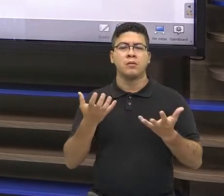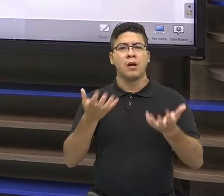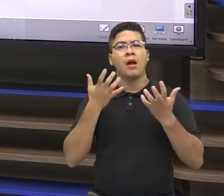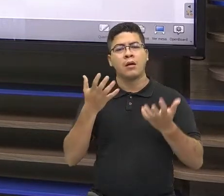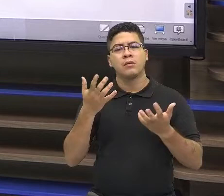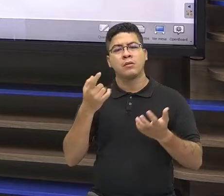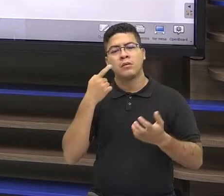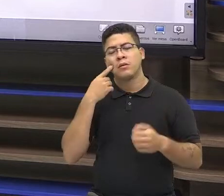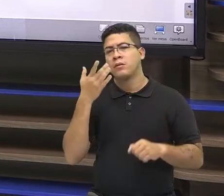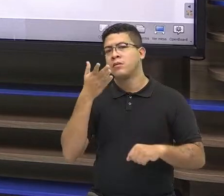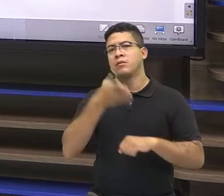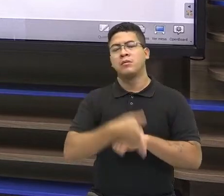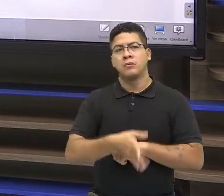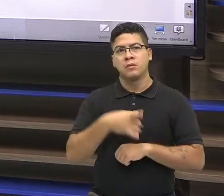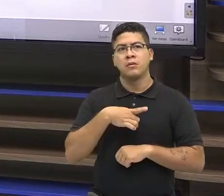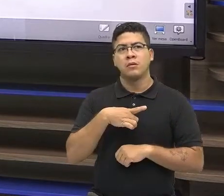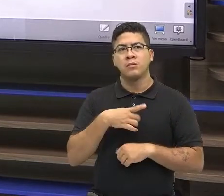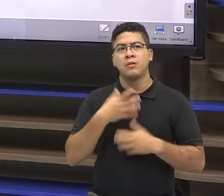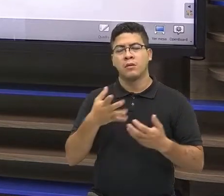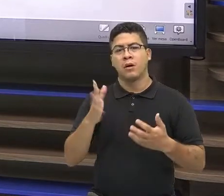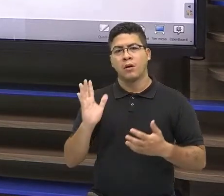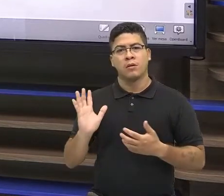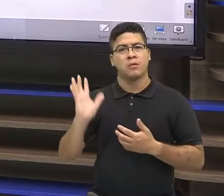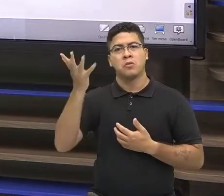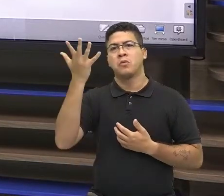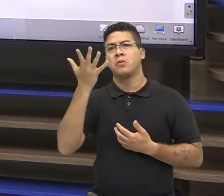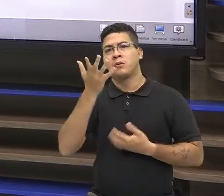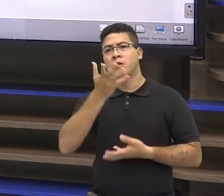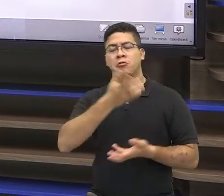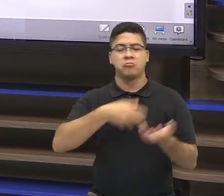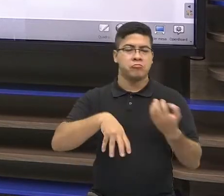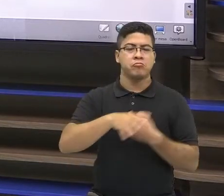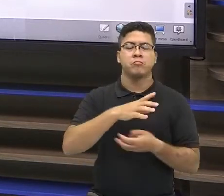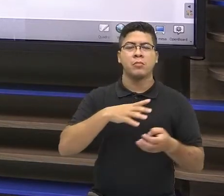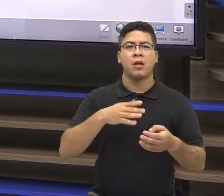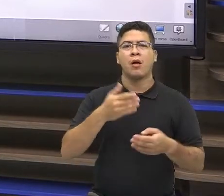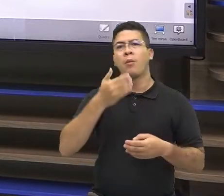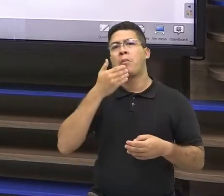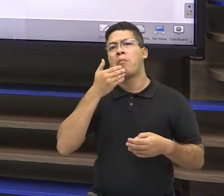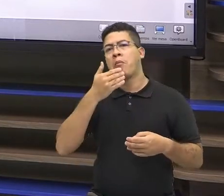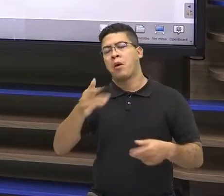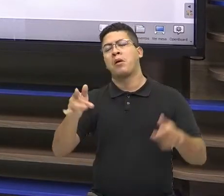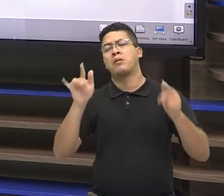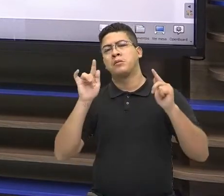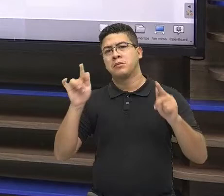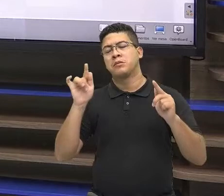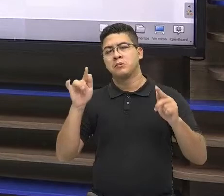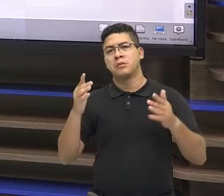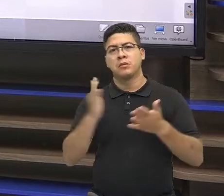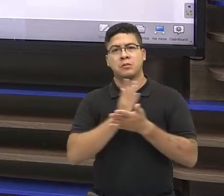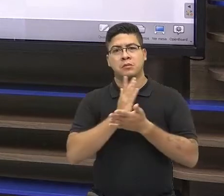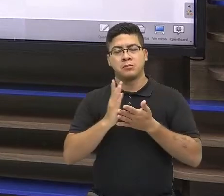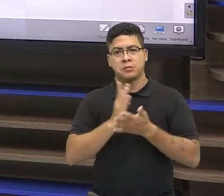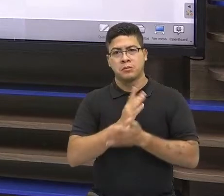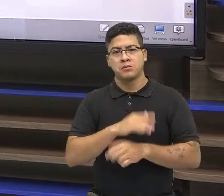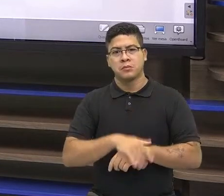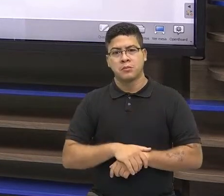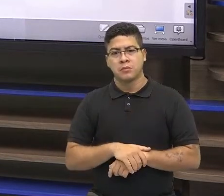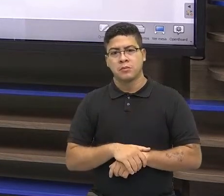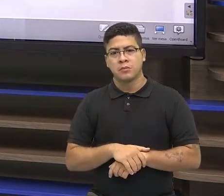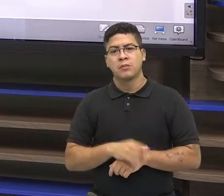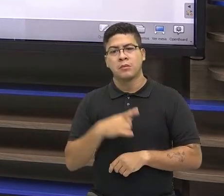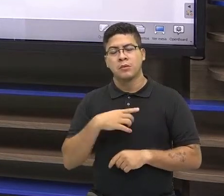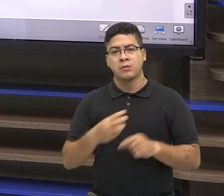querer, né, que aconteça algo, né, reivindicar alguma coisa. Então, aqui tinha esses